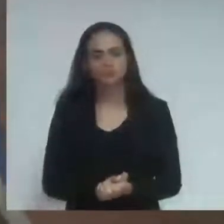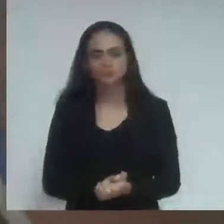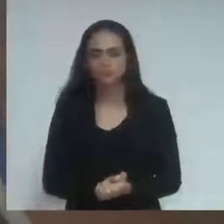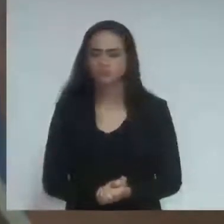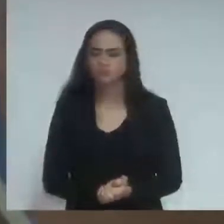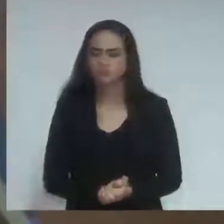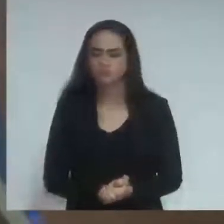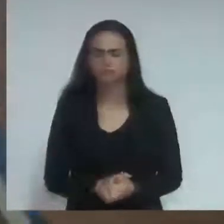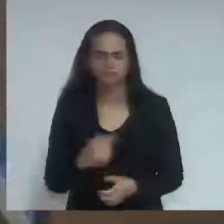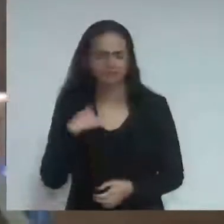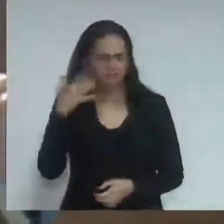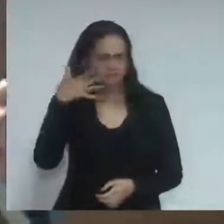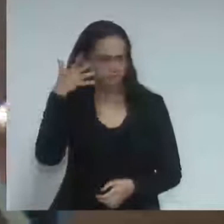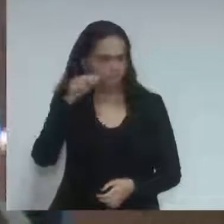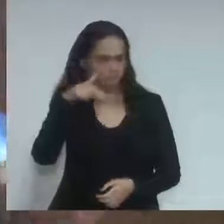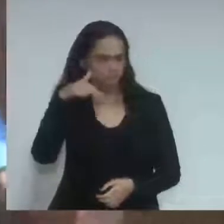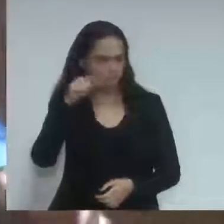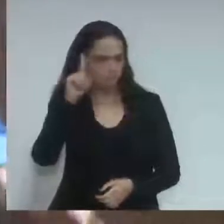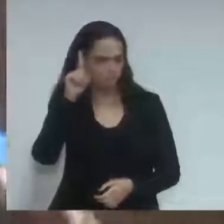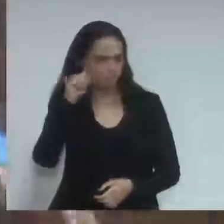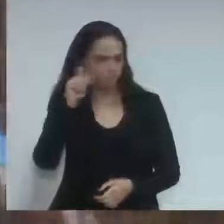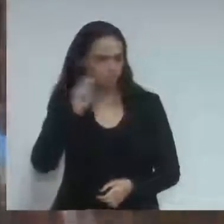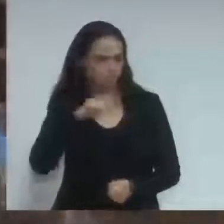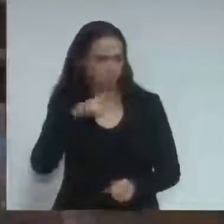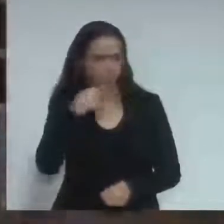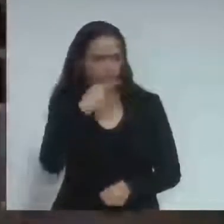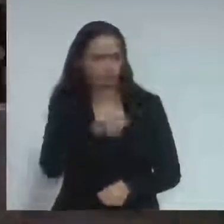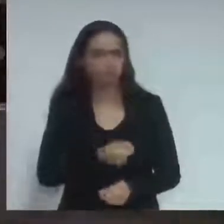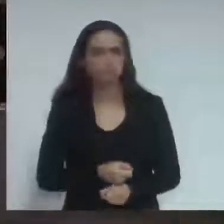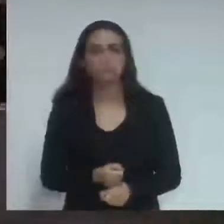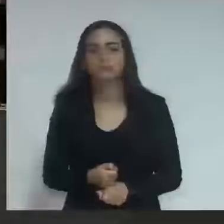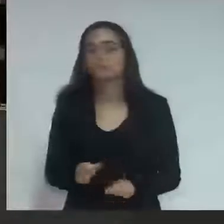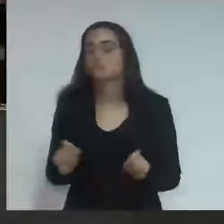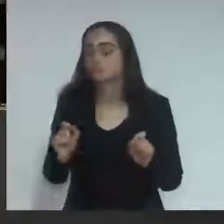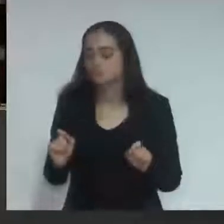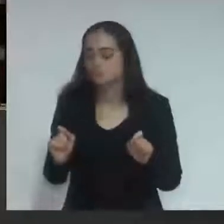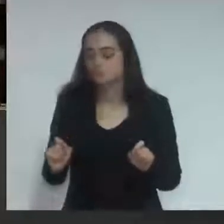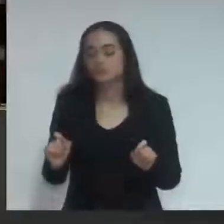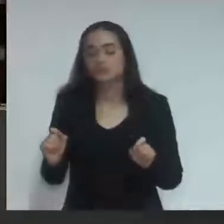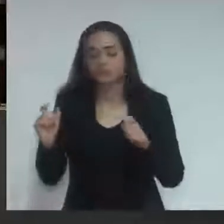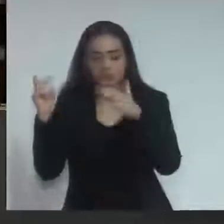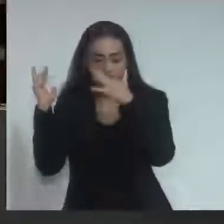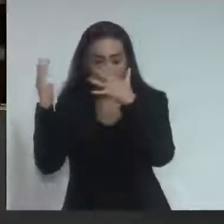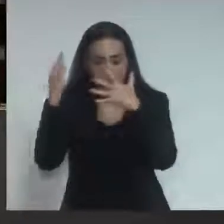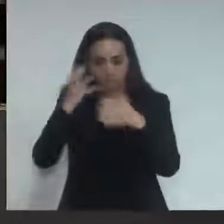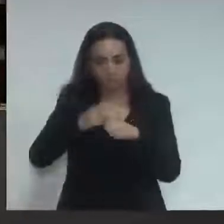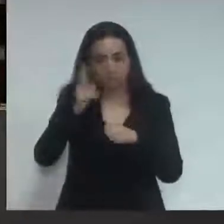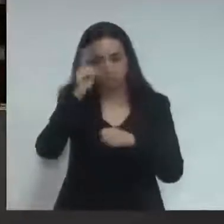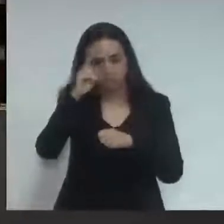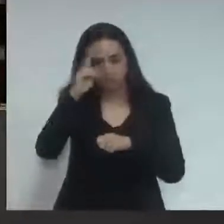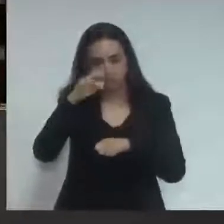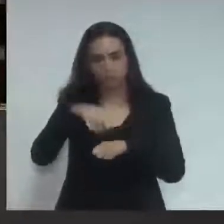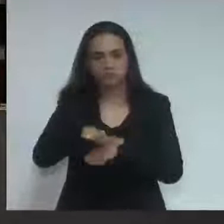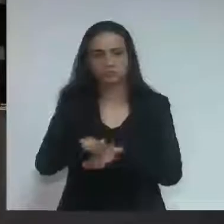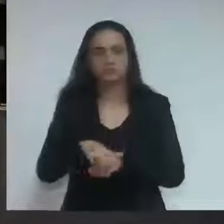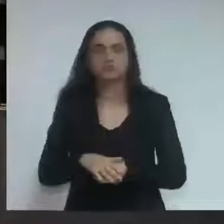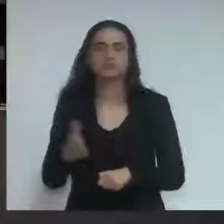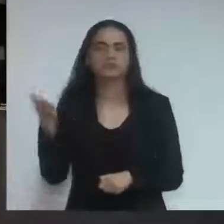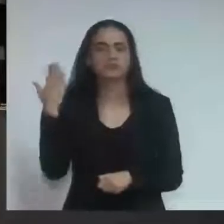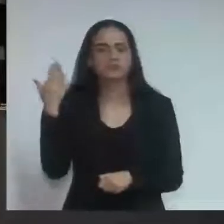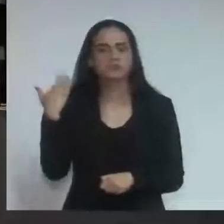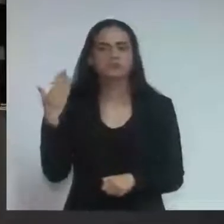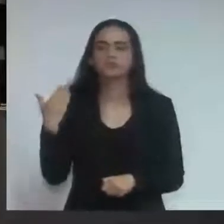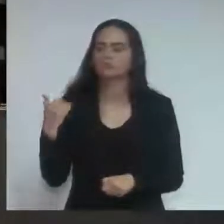considerações. Marquinhos, rapidinho. Sim. Eu só quero trazer assim para recordar, quando o vereador Adriano Corazari